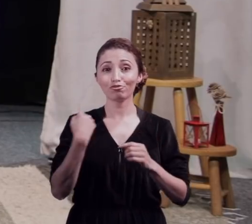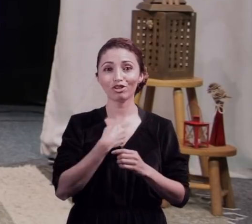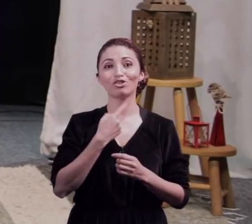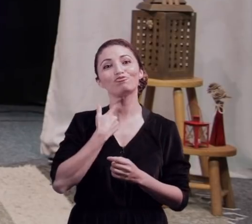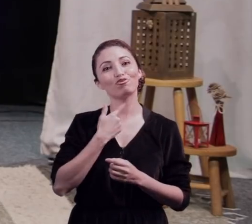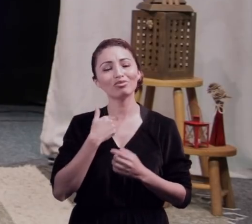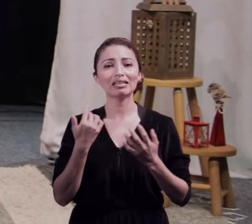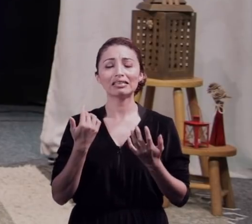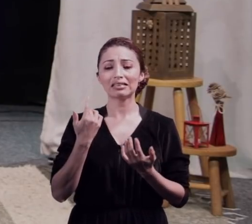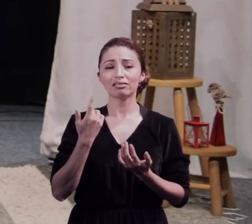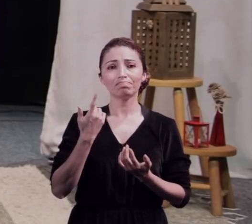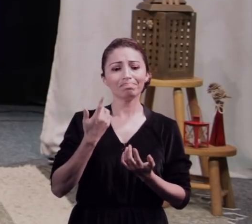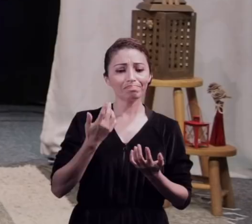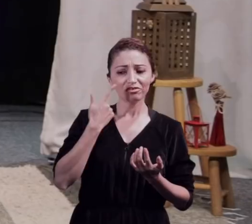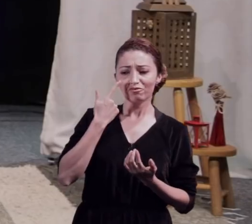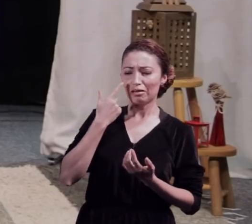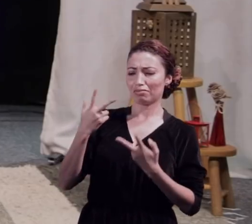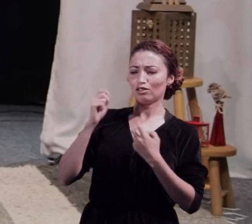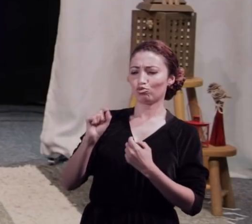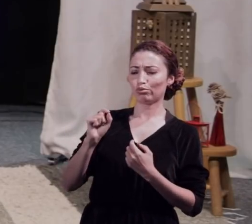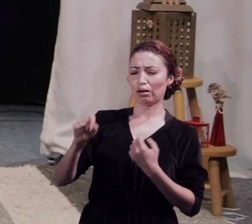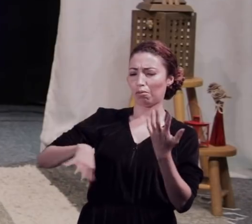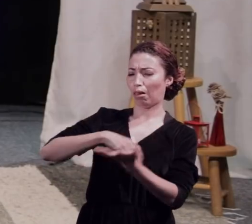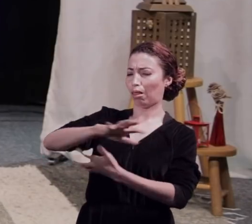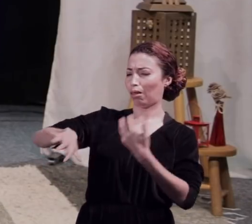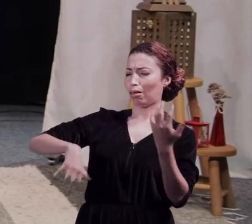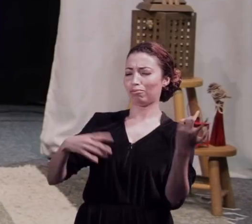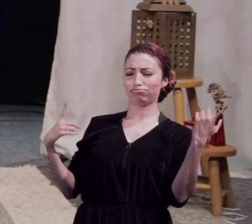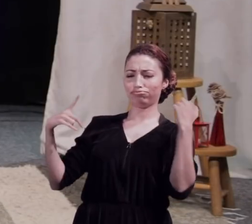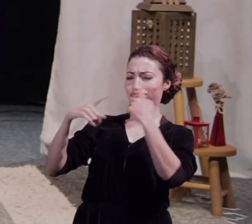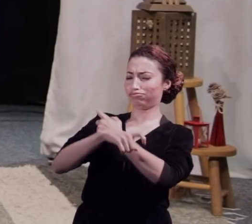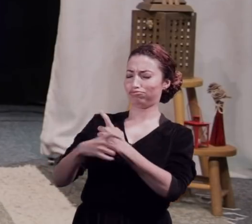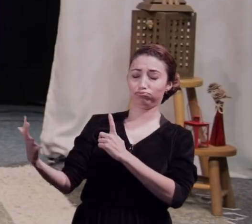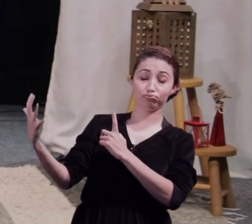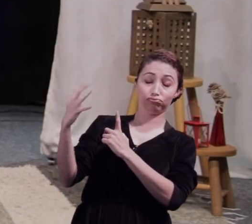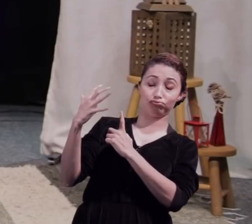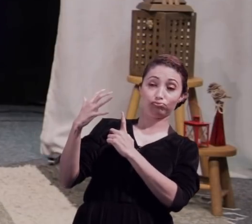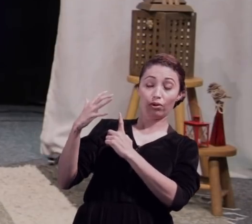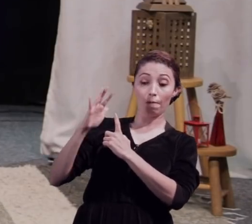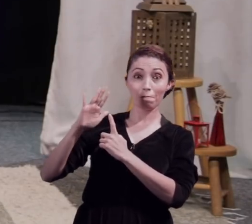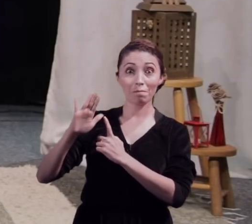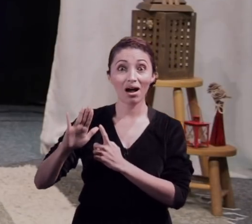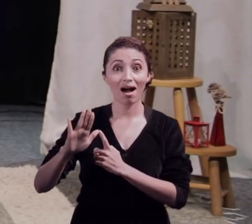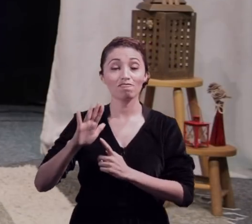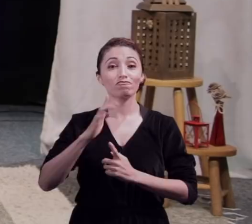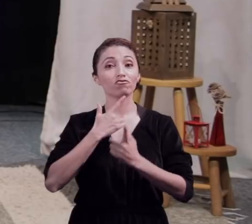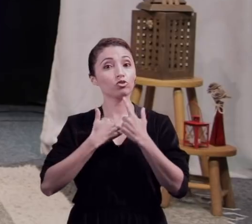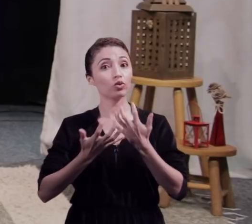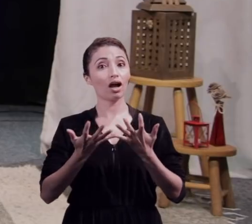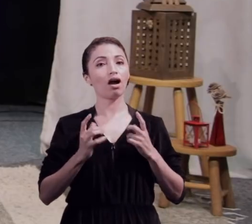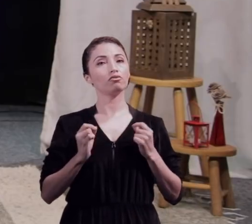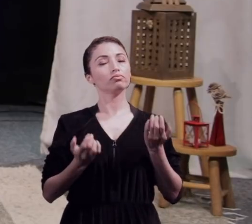mundo complicado, difícil, onde somos pressionados, mas viver